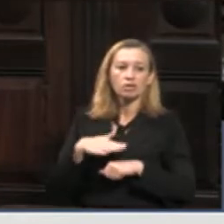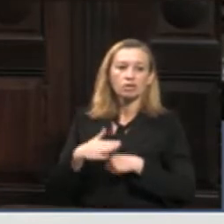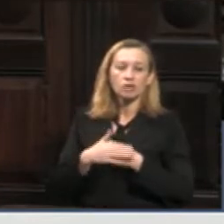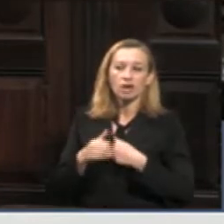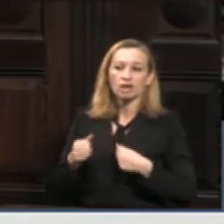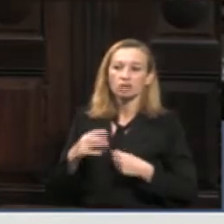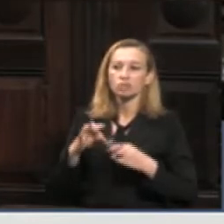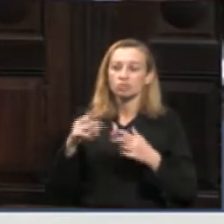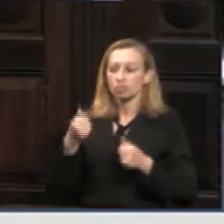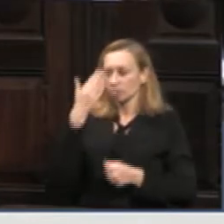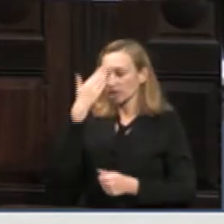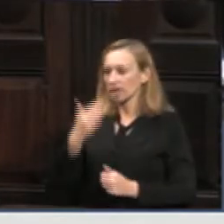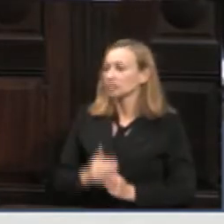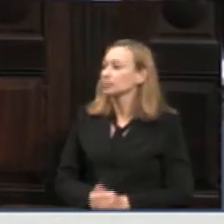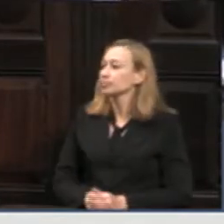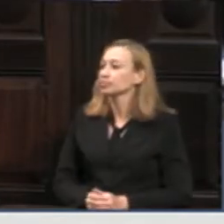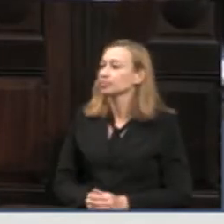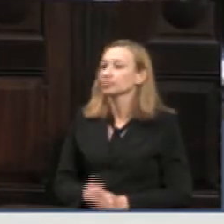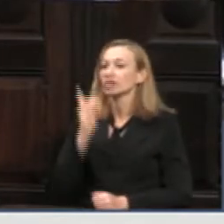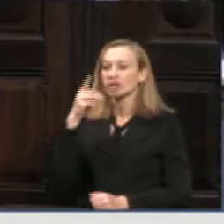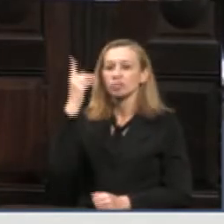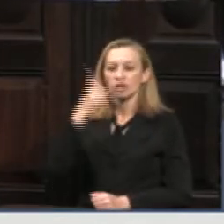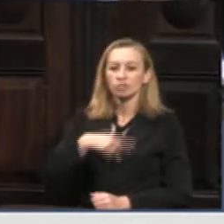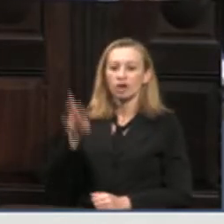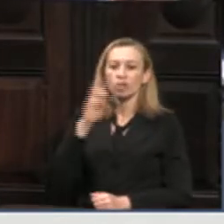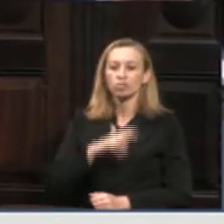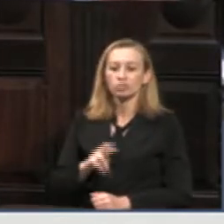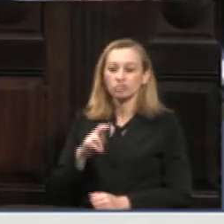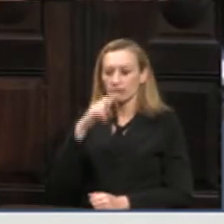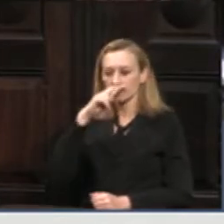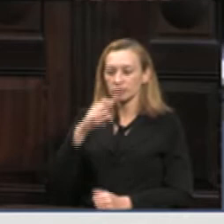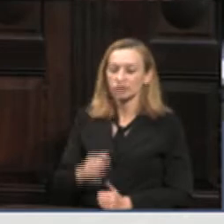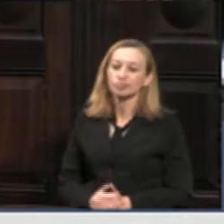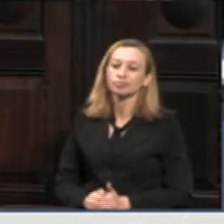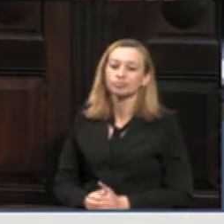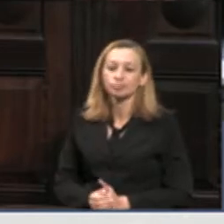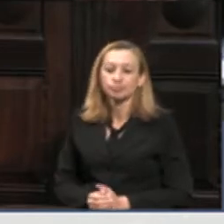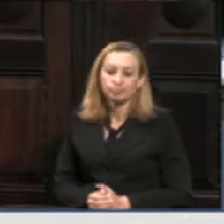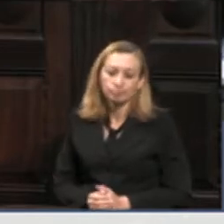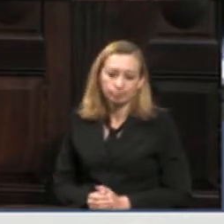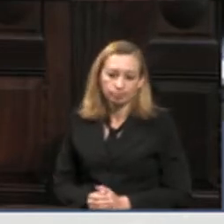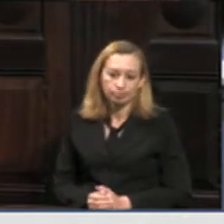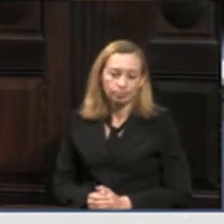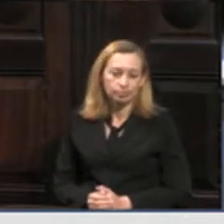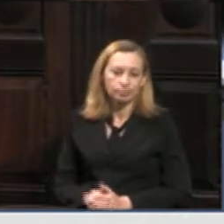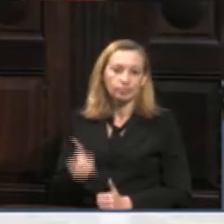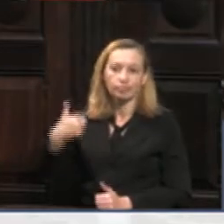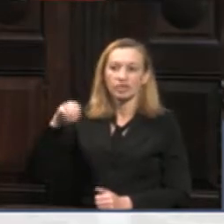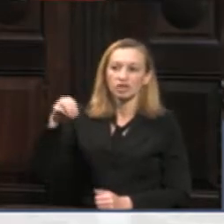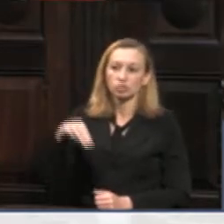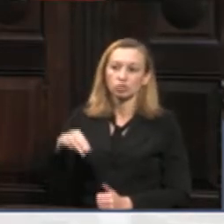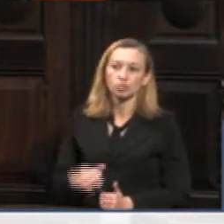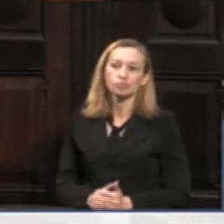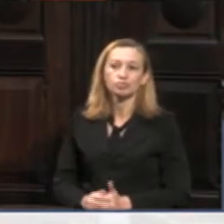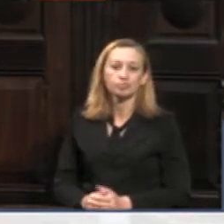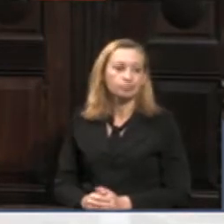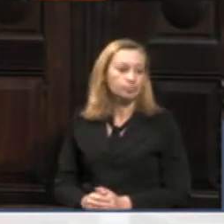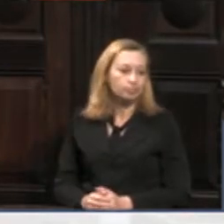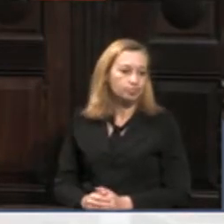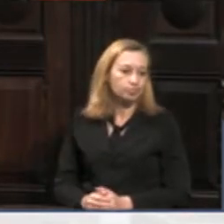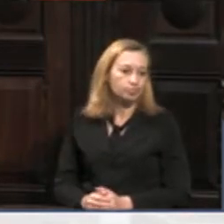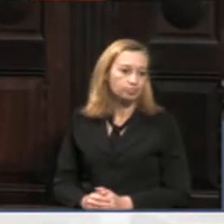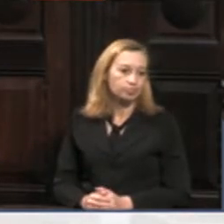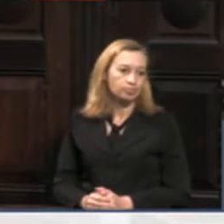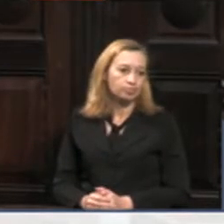Próximo orador inscrito é o nobre deputado Paulo Ramos. que dispõe de 10 minutos.